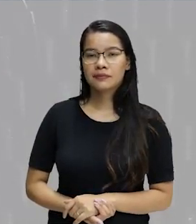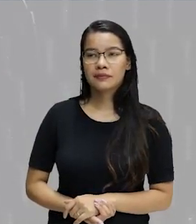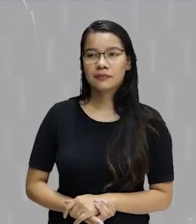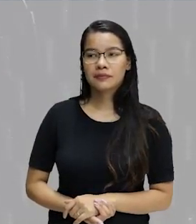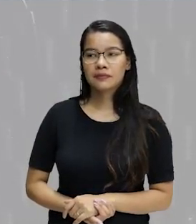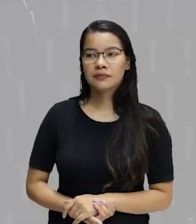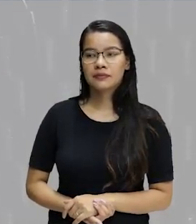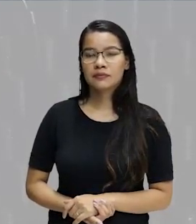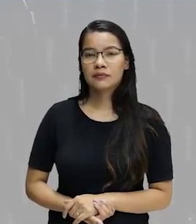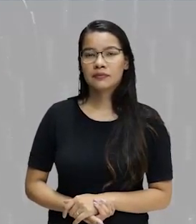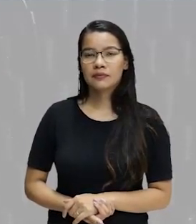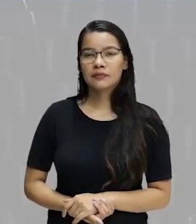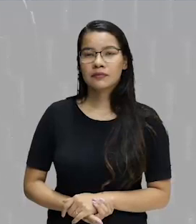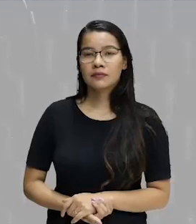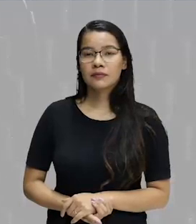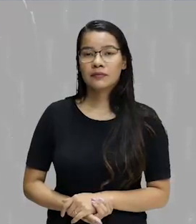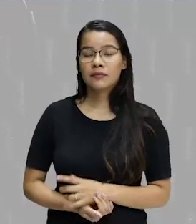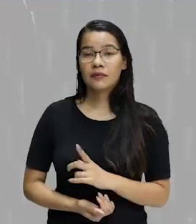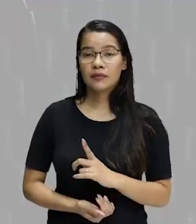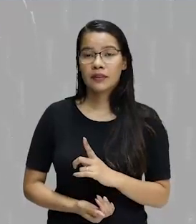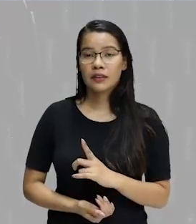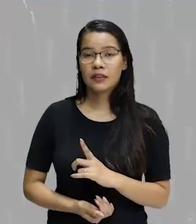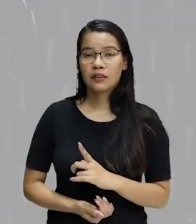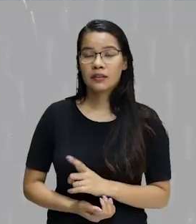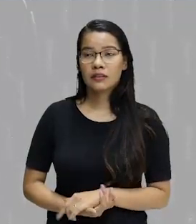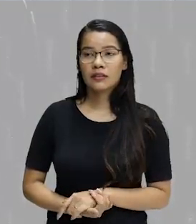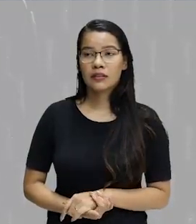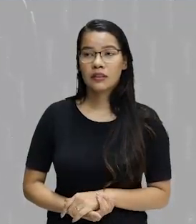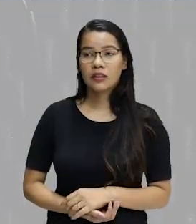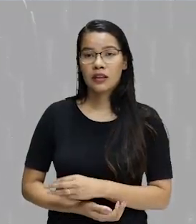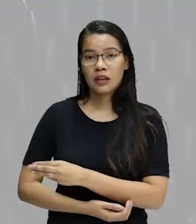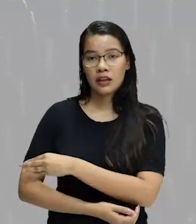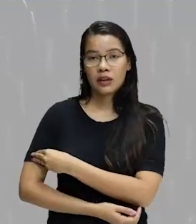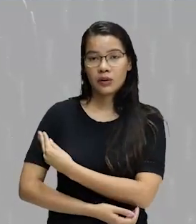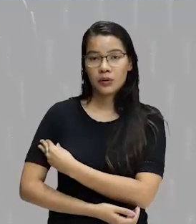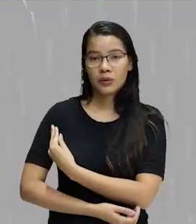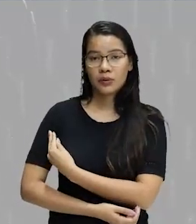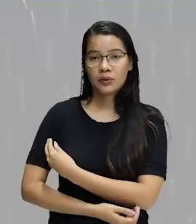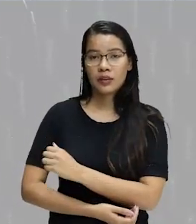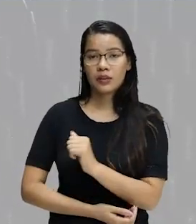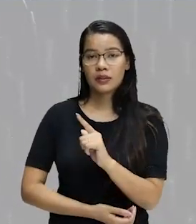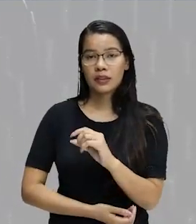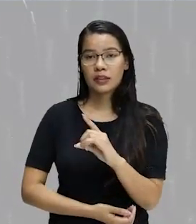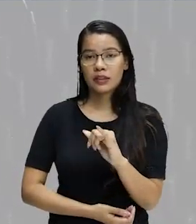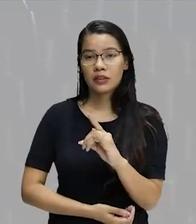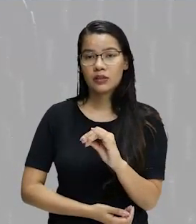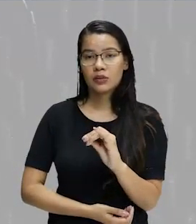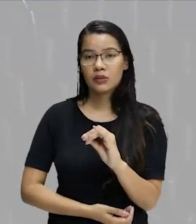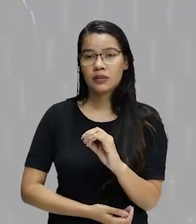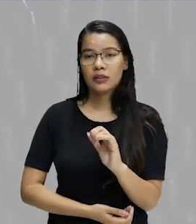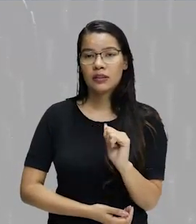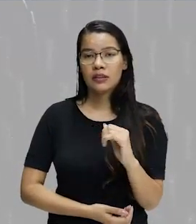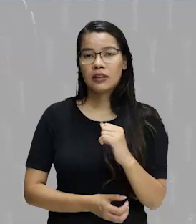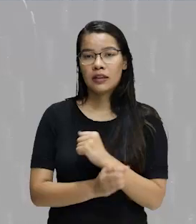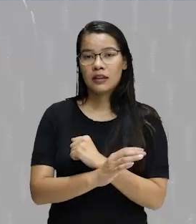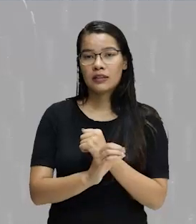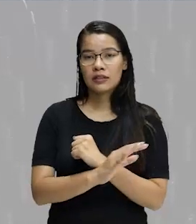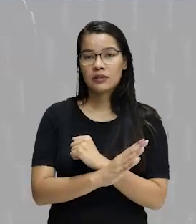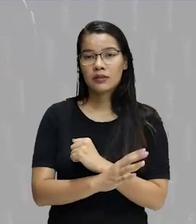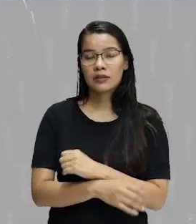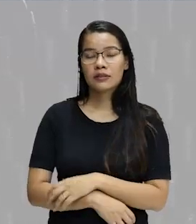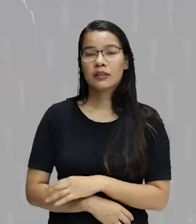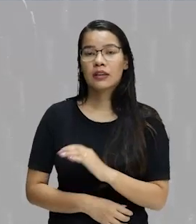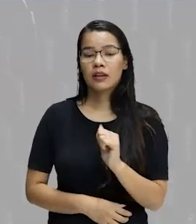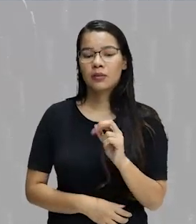ácido carboxílico. Então, eu vou ter álcool, aldeído, ácido